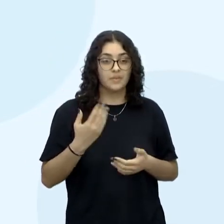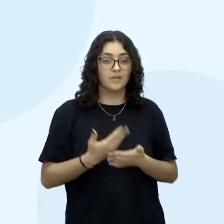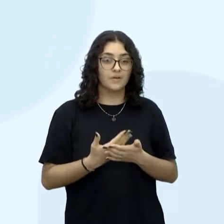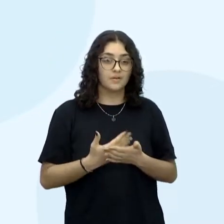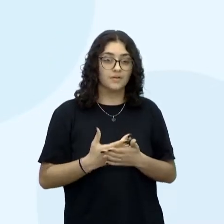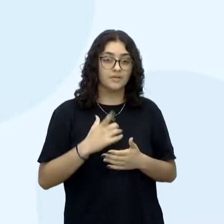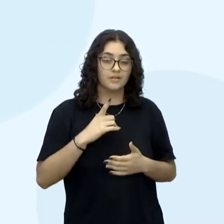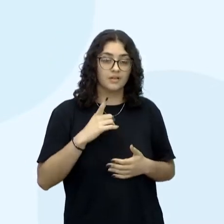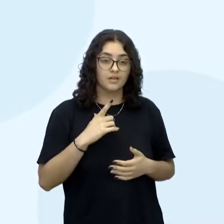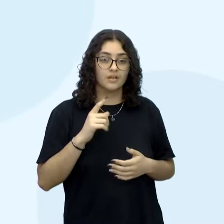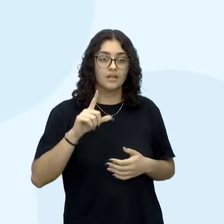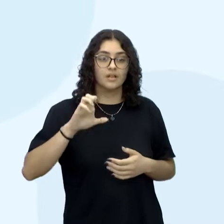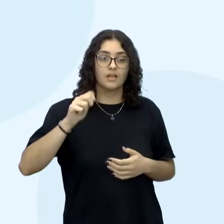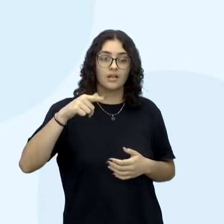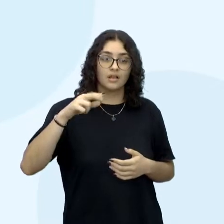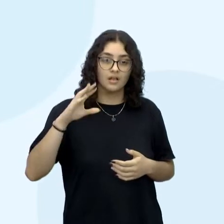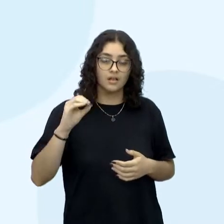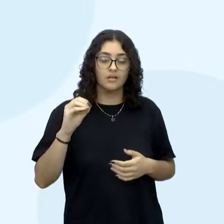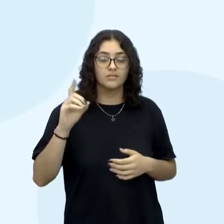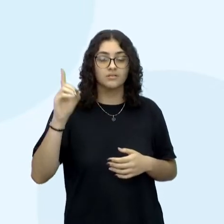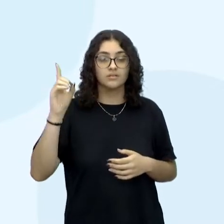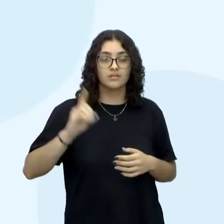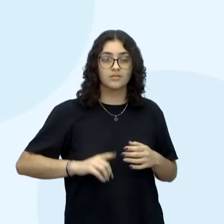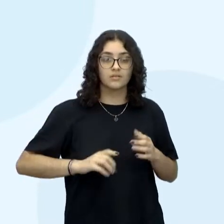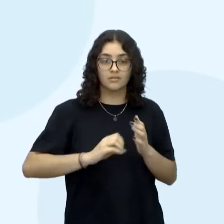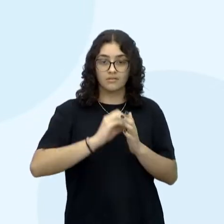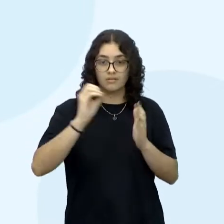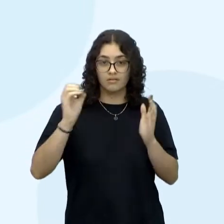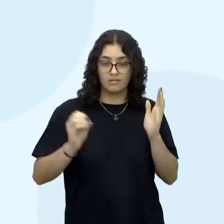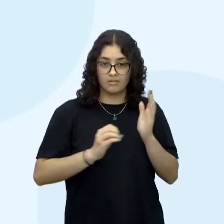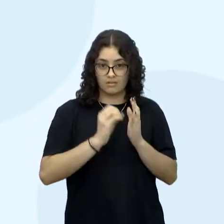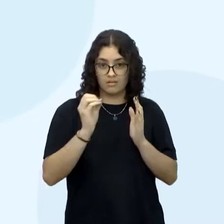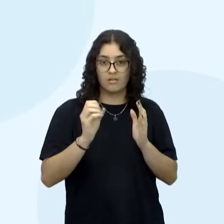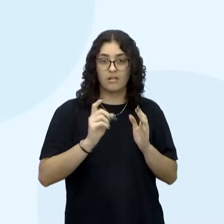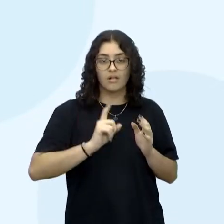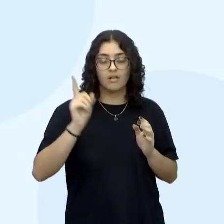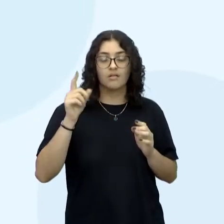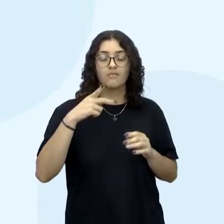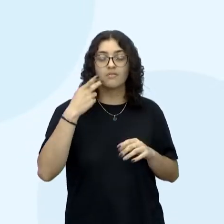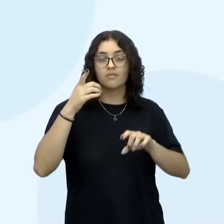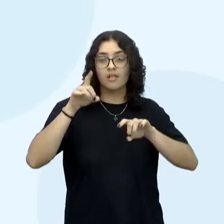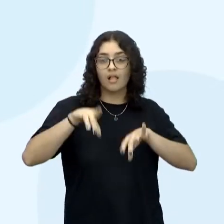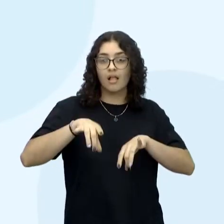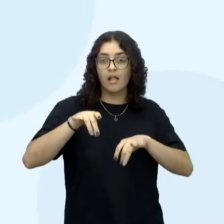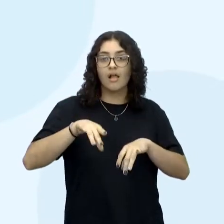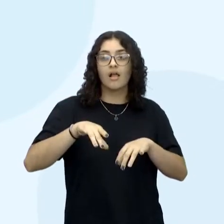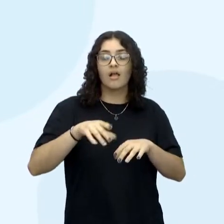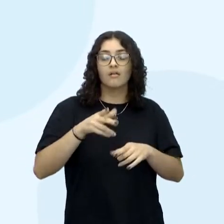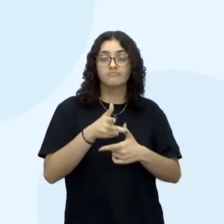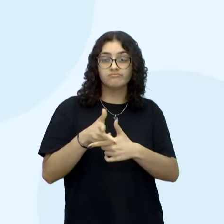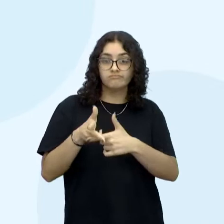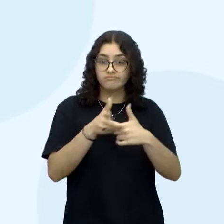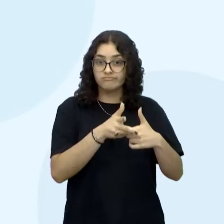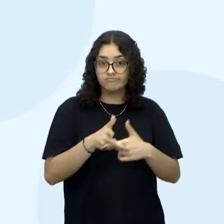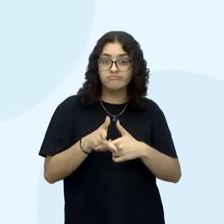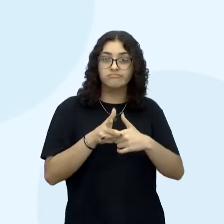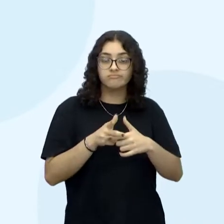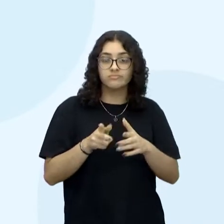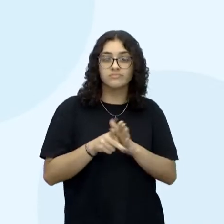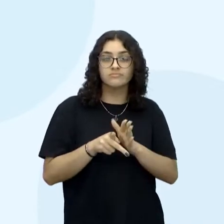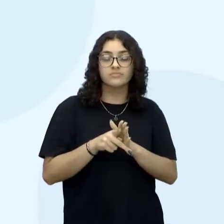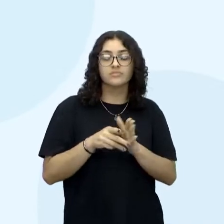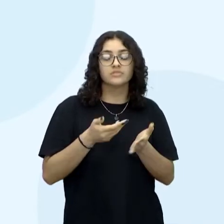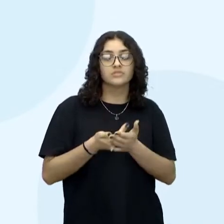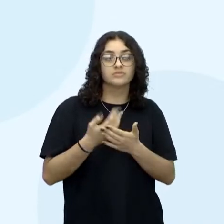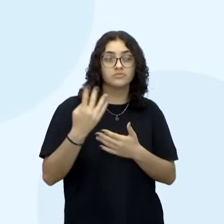o Leandro Ribeiro, diretor aqui do Centro de Mídias. Ele veio falar sobre técnicas de gravação, foi uma aula muito legal. Na aula